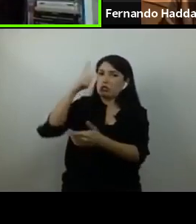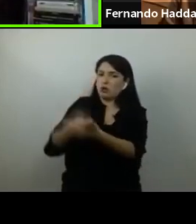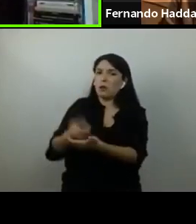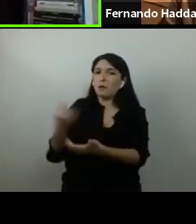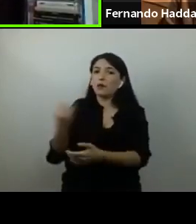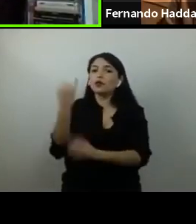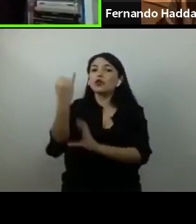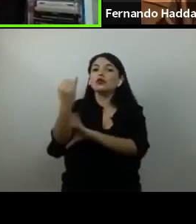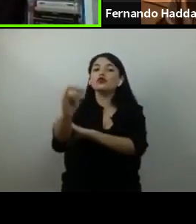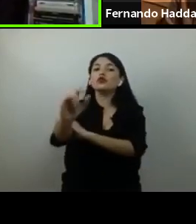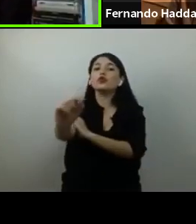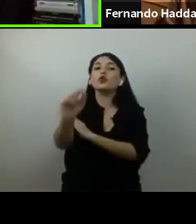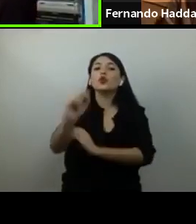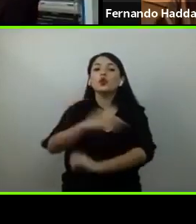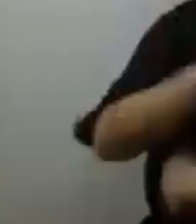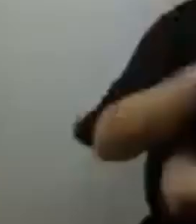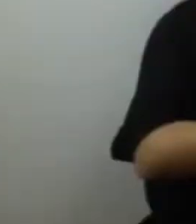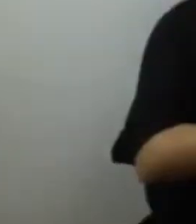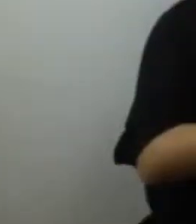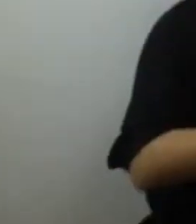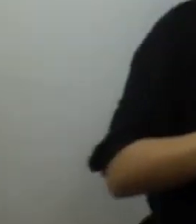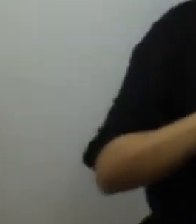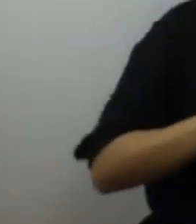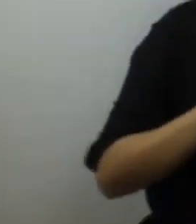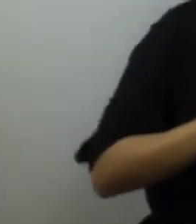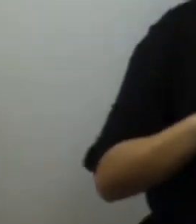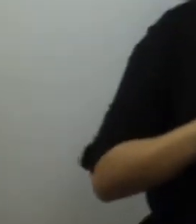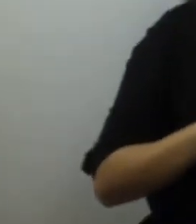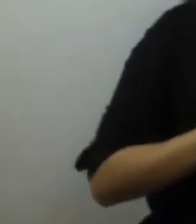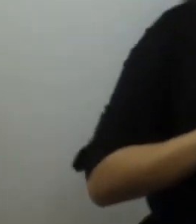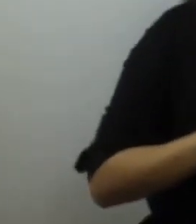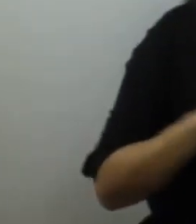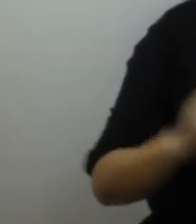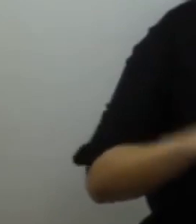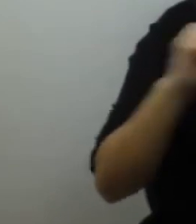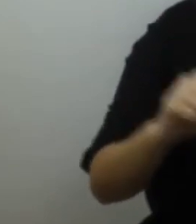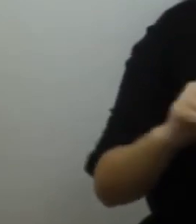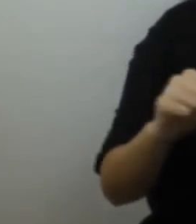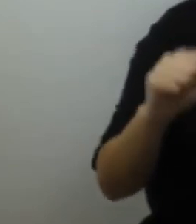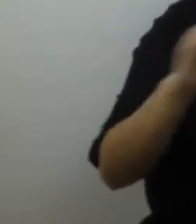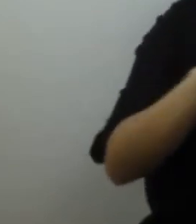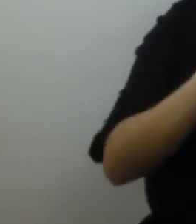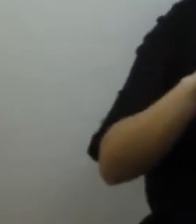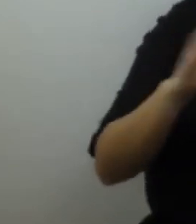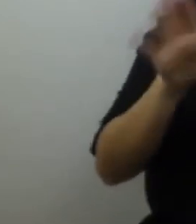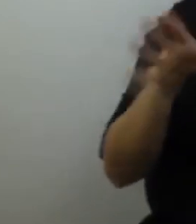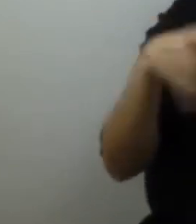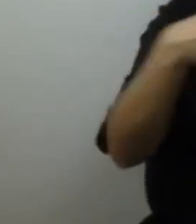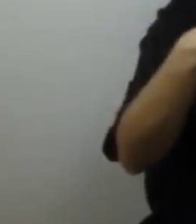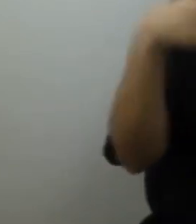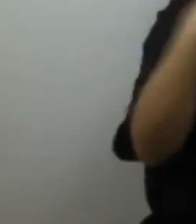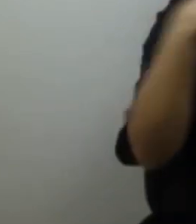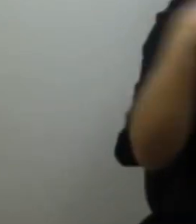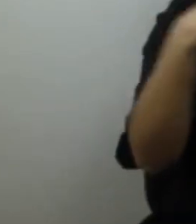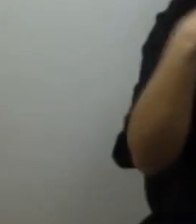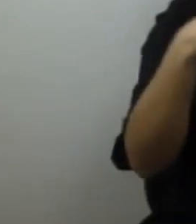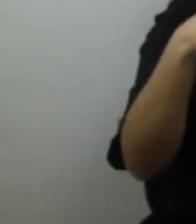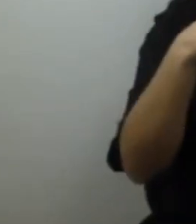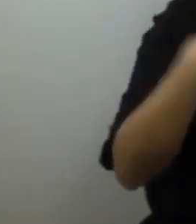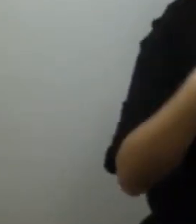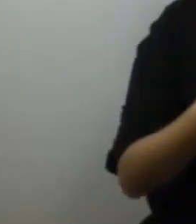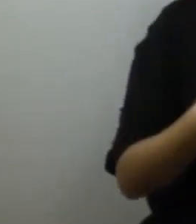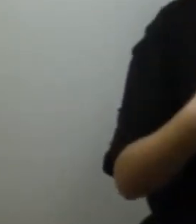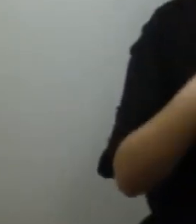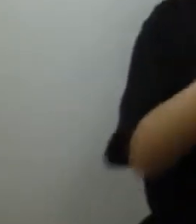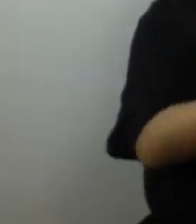de operações policiais em comunidades do Rio de Janeiro. Então, queria, mais uma vez, parabenizar os colegas da Defensoria Pública e passar a